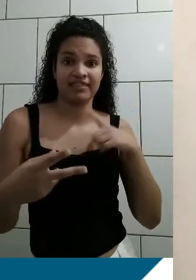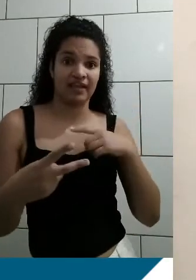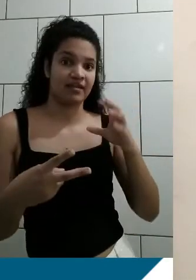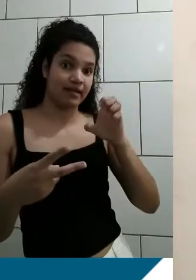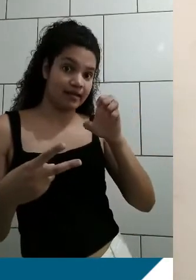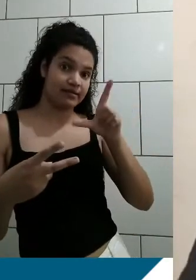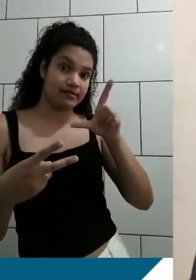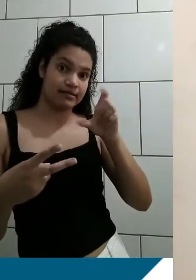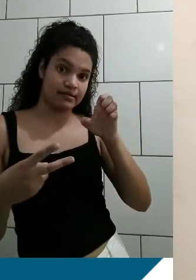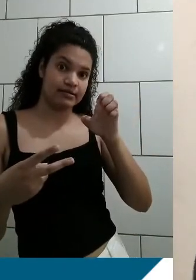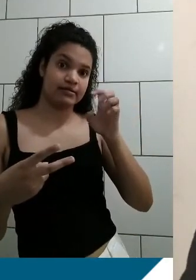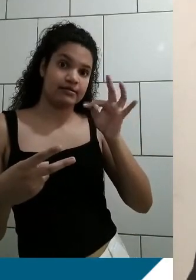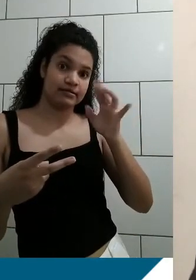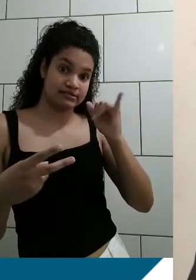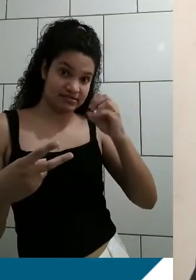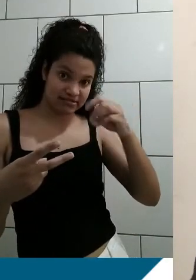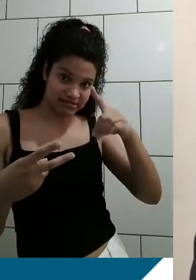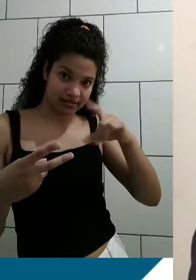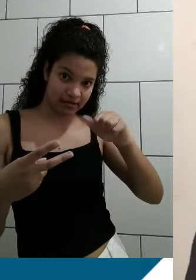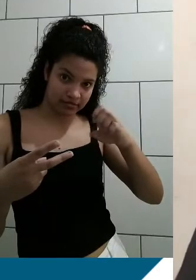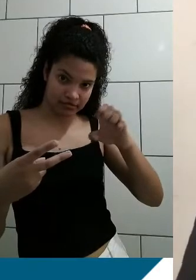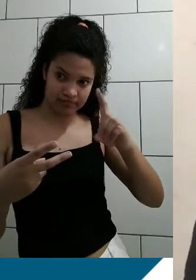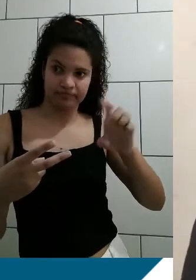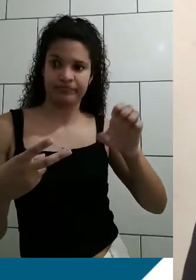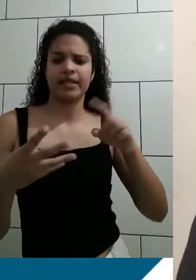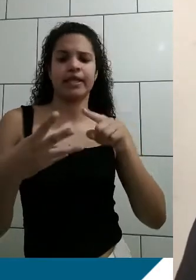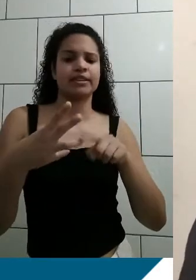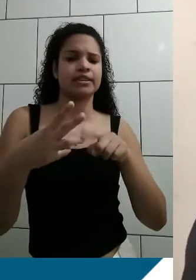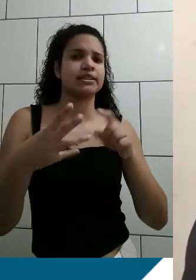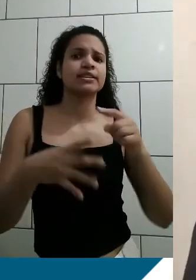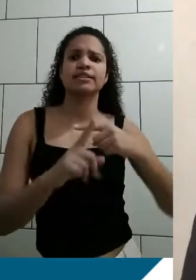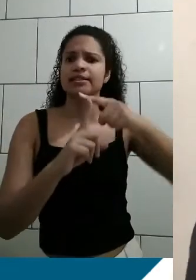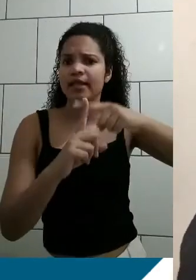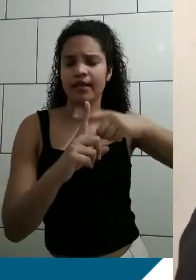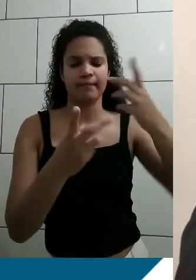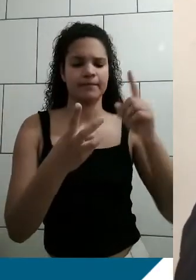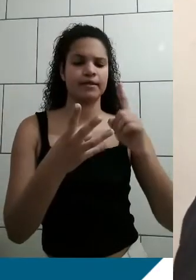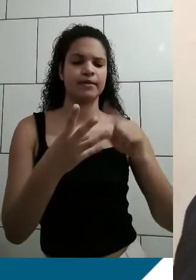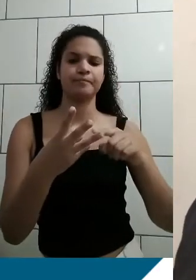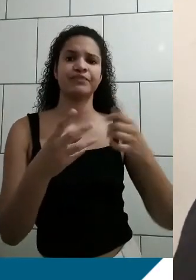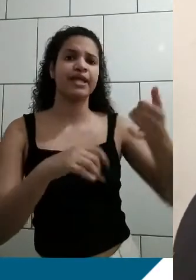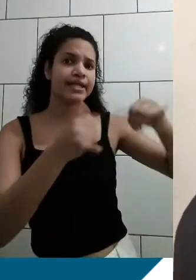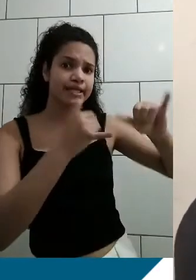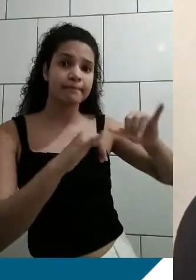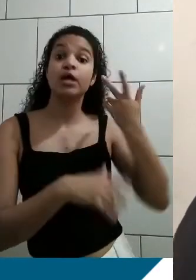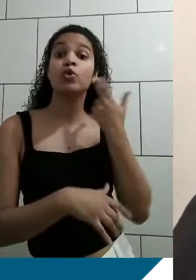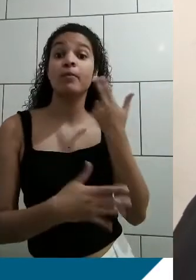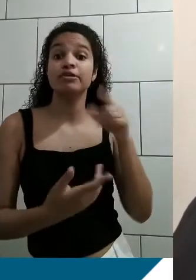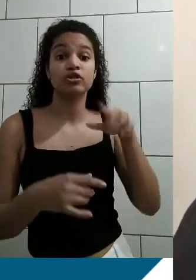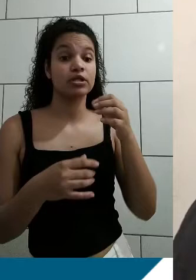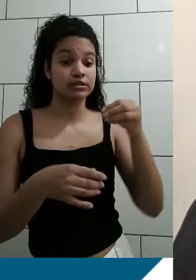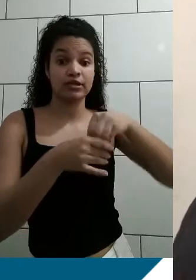energia química, por exemplo, nas baterias, dos celulares, nas pilhas também. A gente também tem